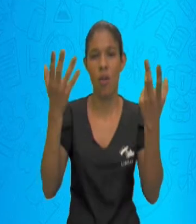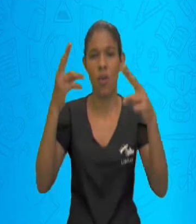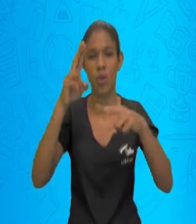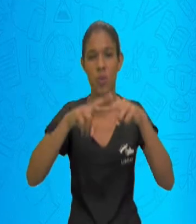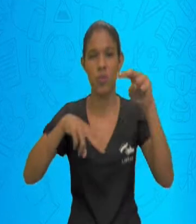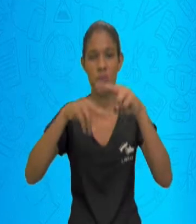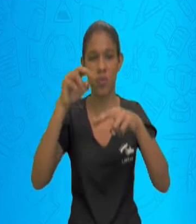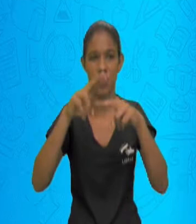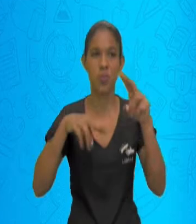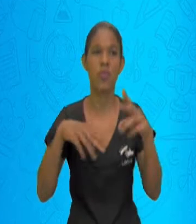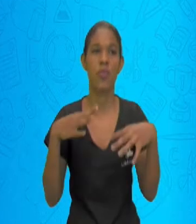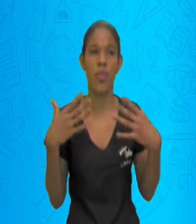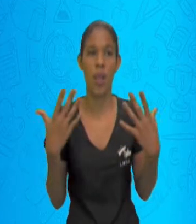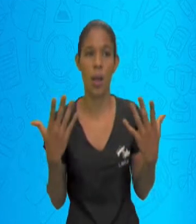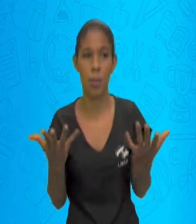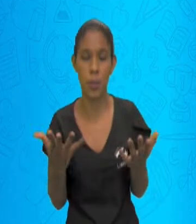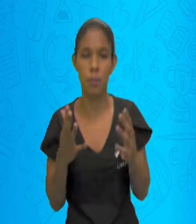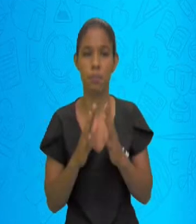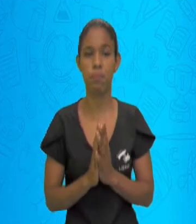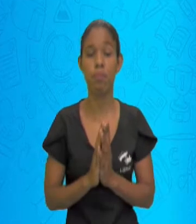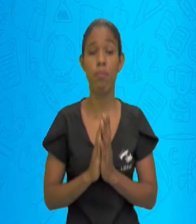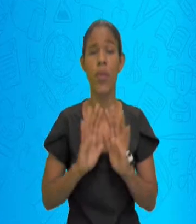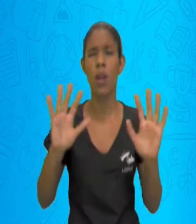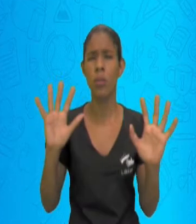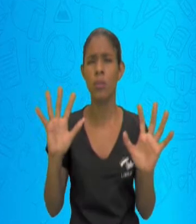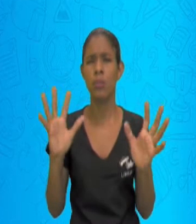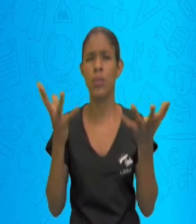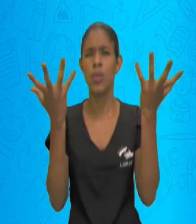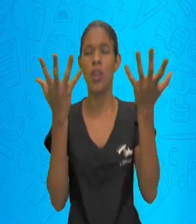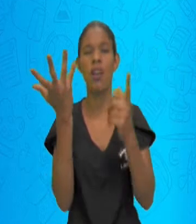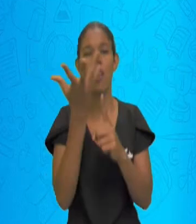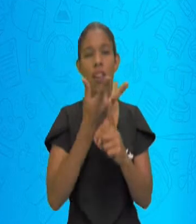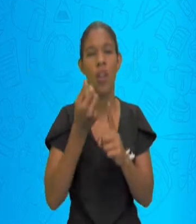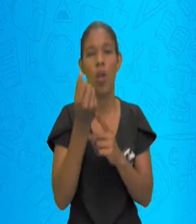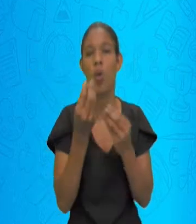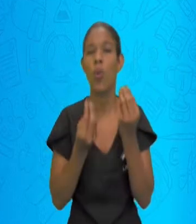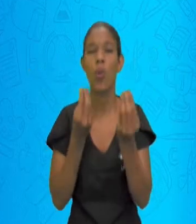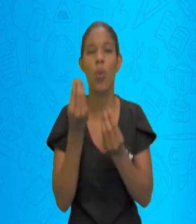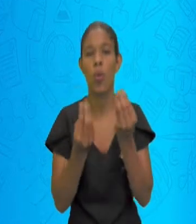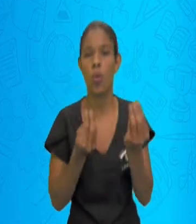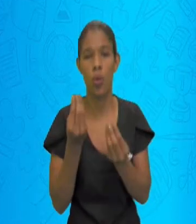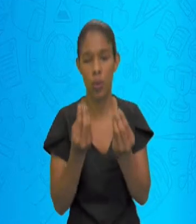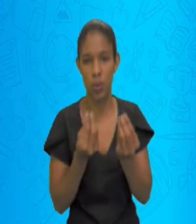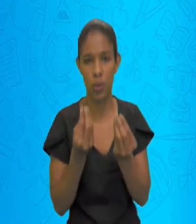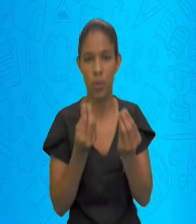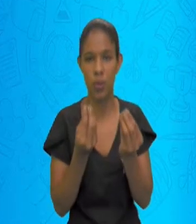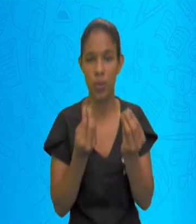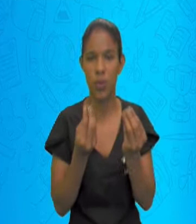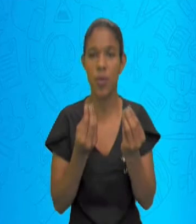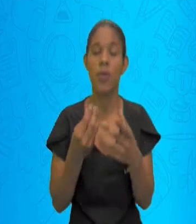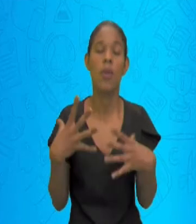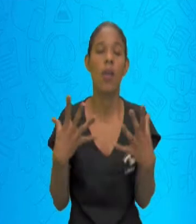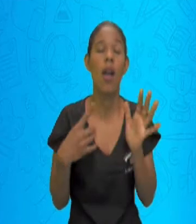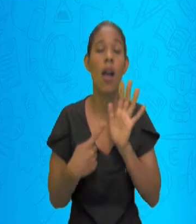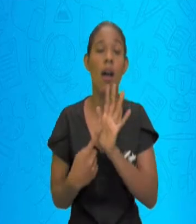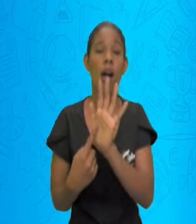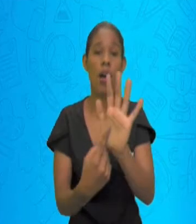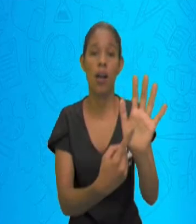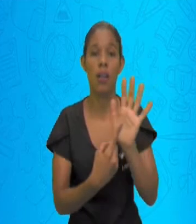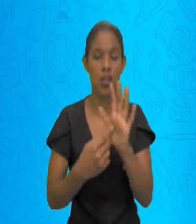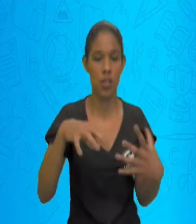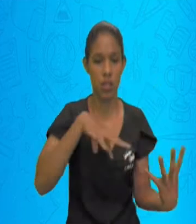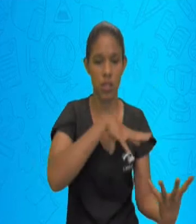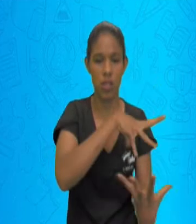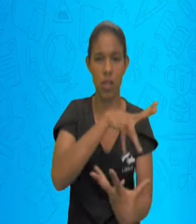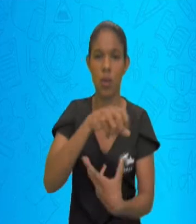apenas representações da realidade para apresentarem ao mundo as características humanas subjetivas e